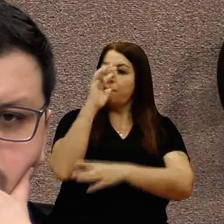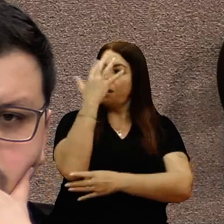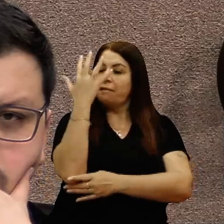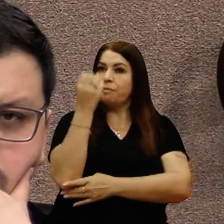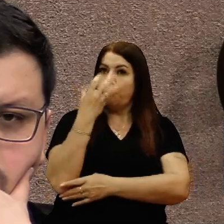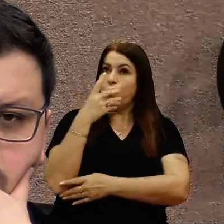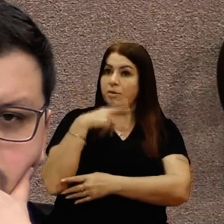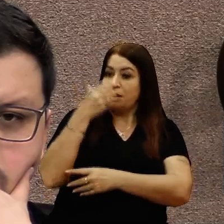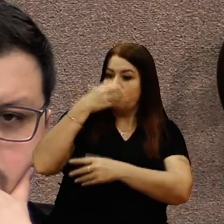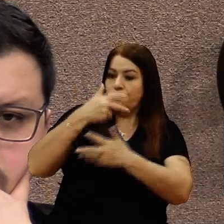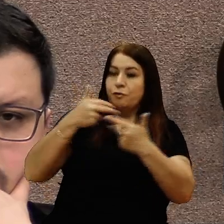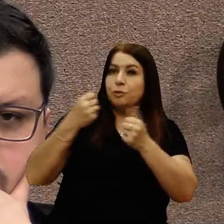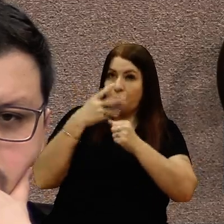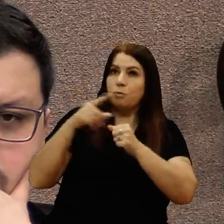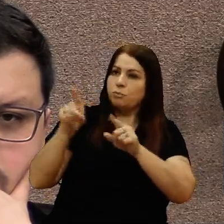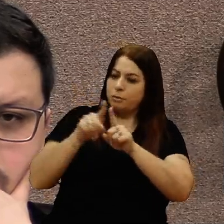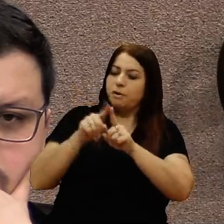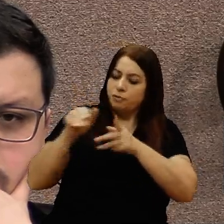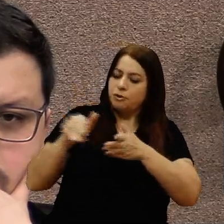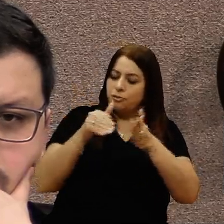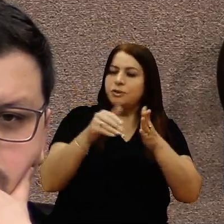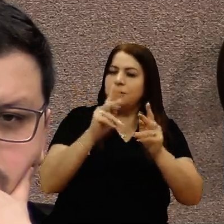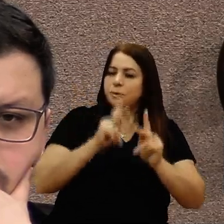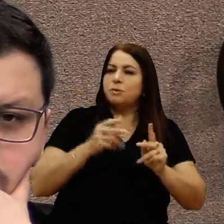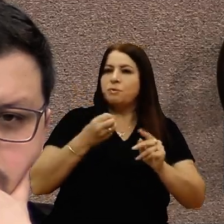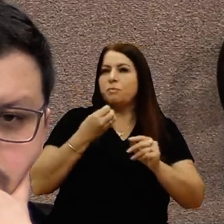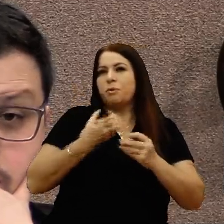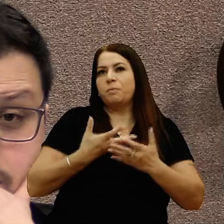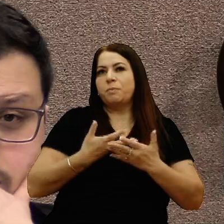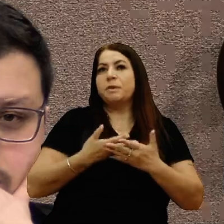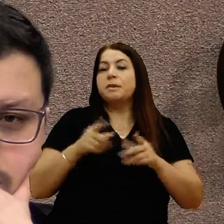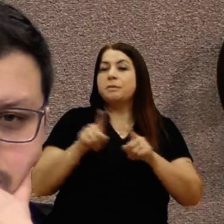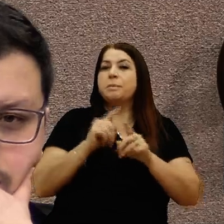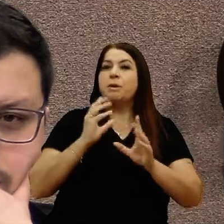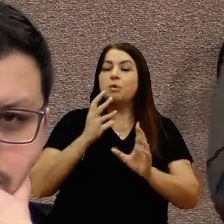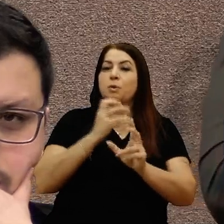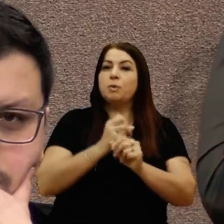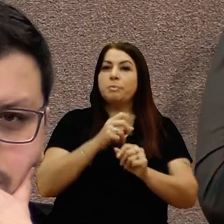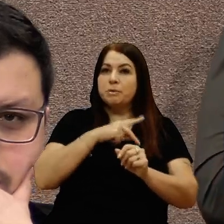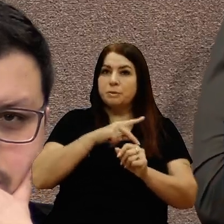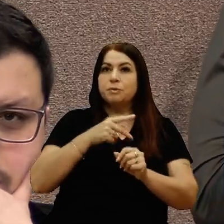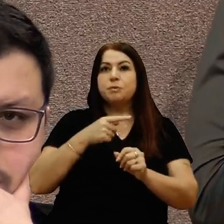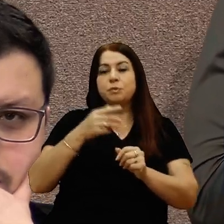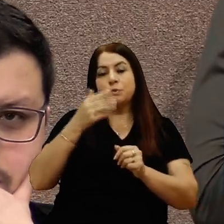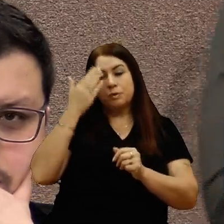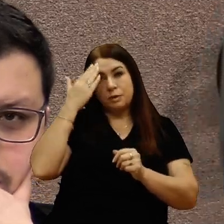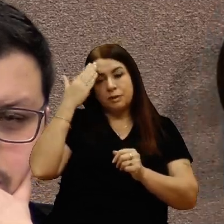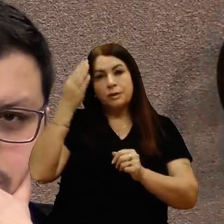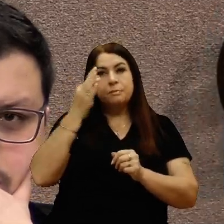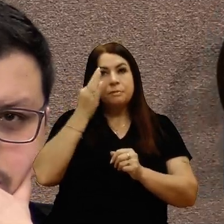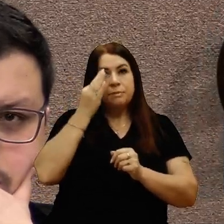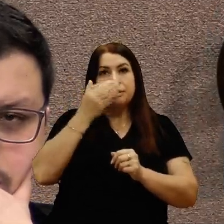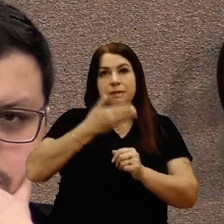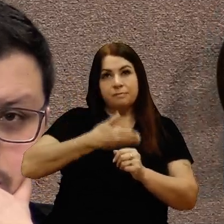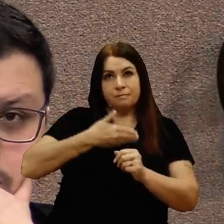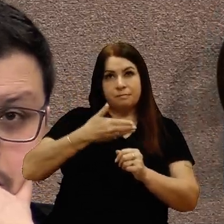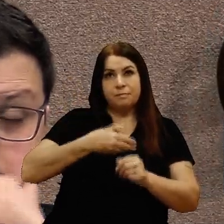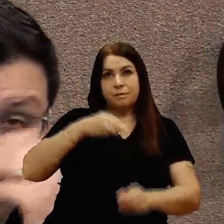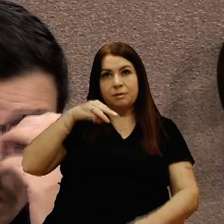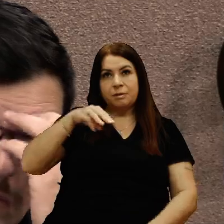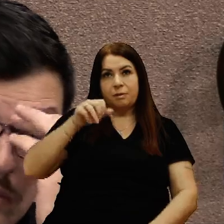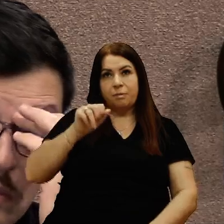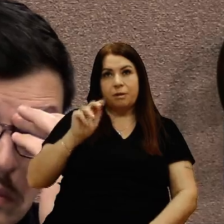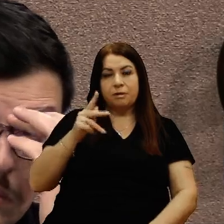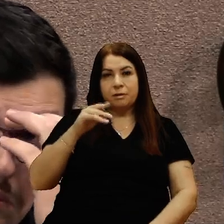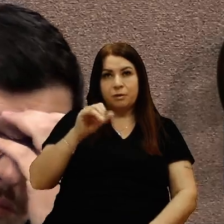bons. E vocês estão conduzindo frutos bons. E também, para concluir, senhor presidente, eu gostaria de agradecer a presença do meu grande amigo, Matheus